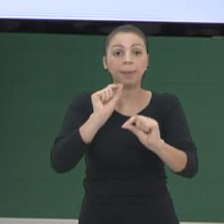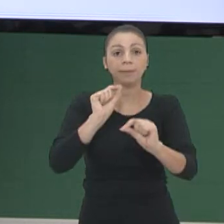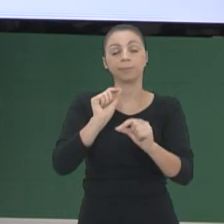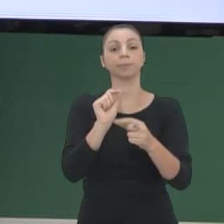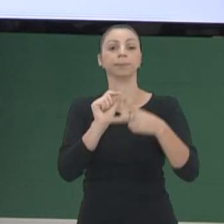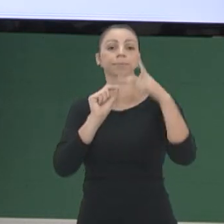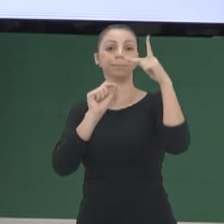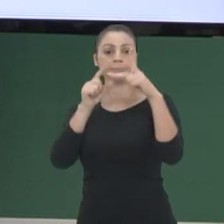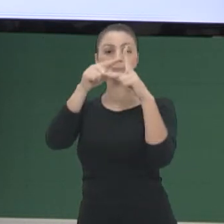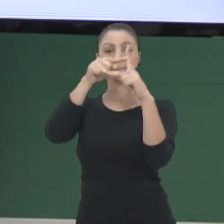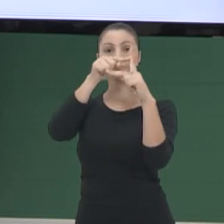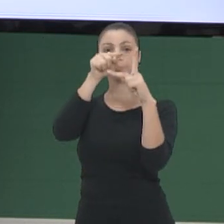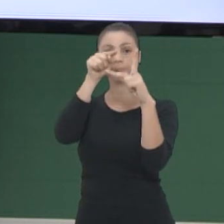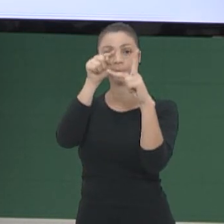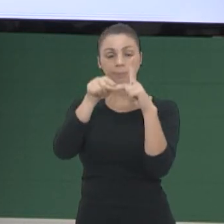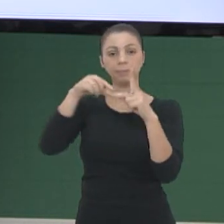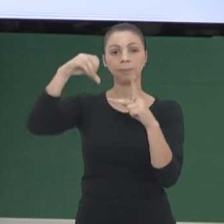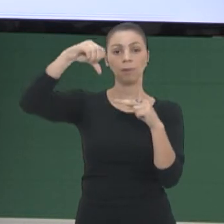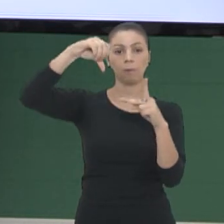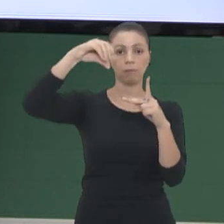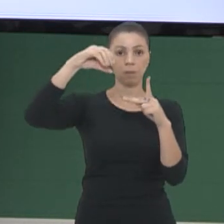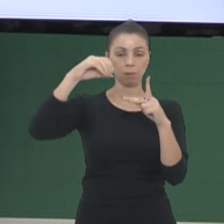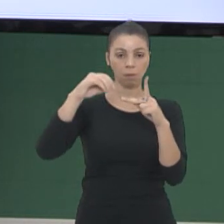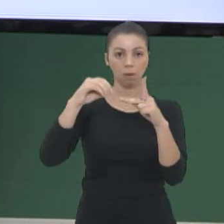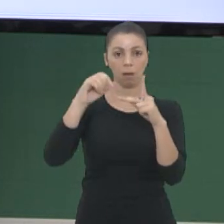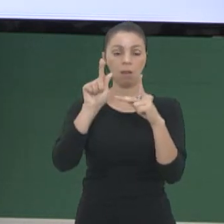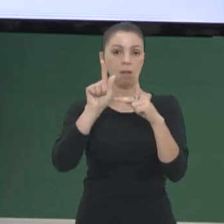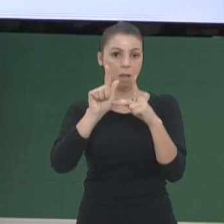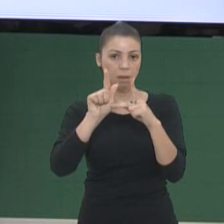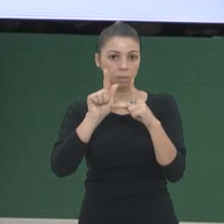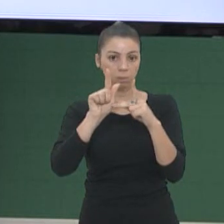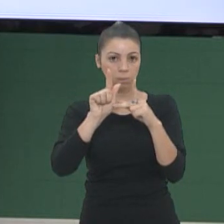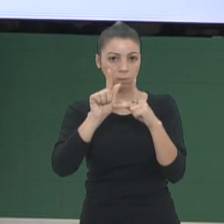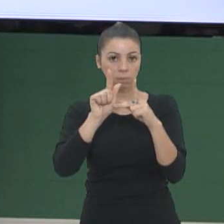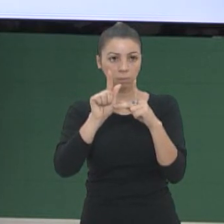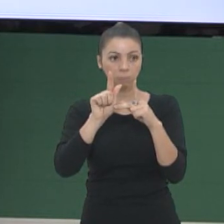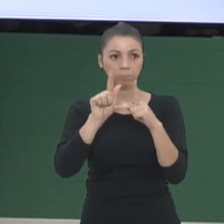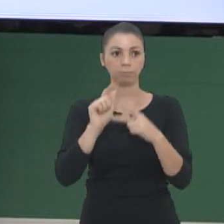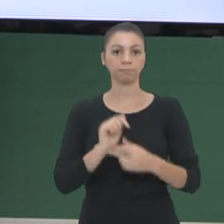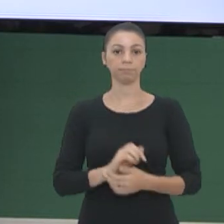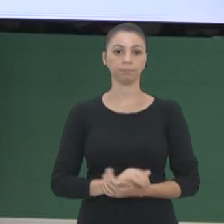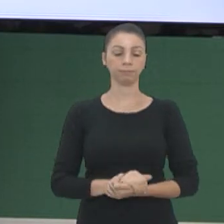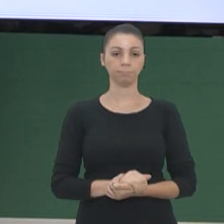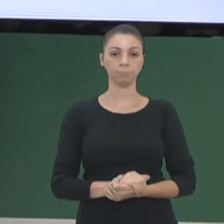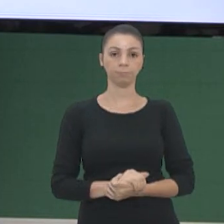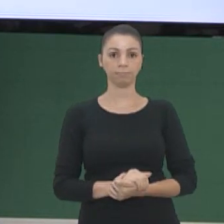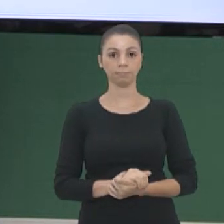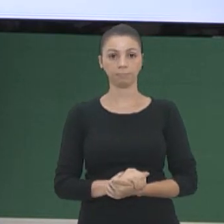de 90 graus, que é o caso aqui da letra B. Vamos continuar?